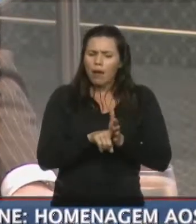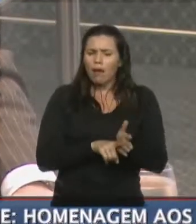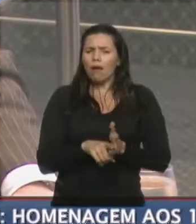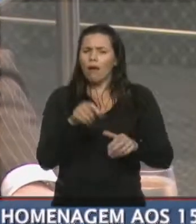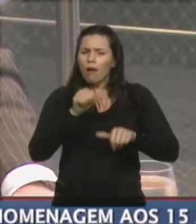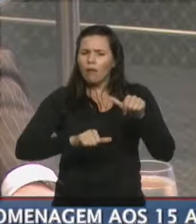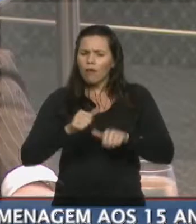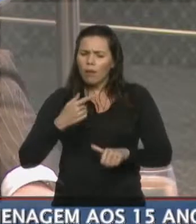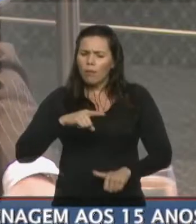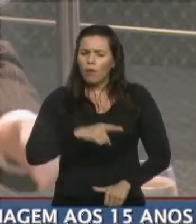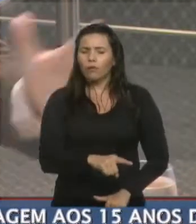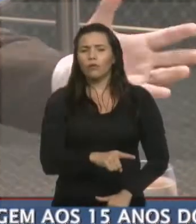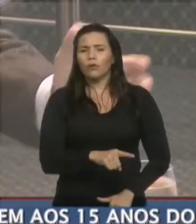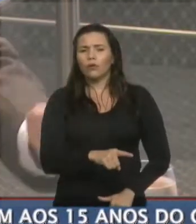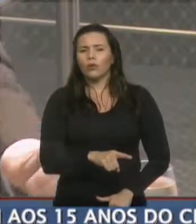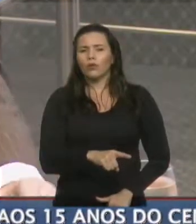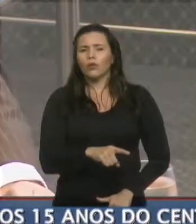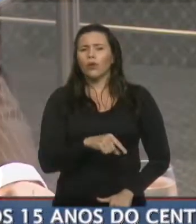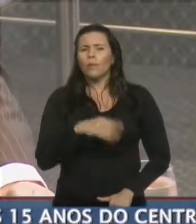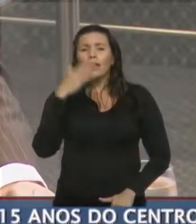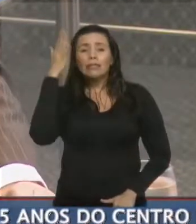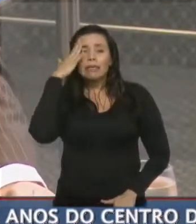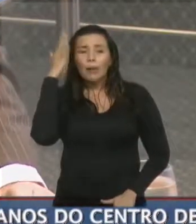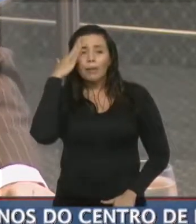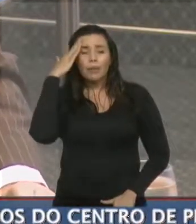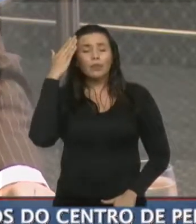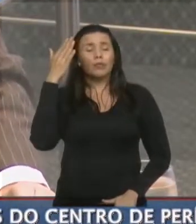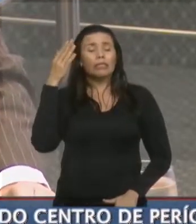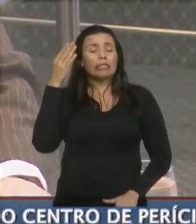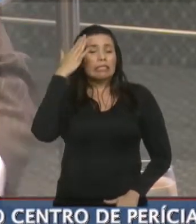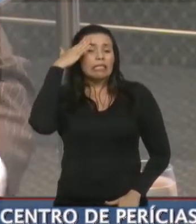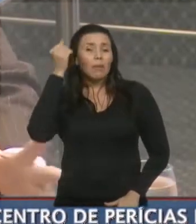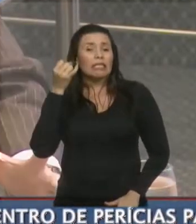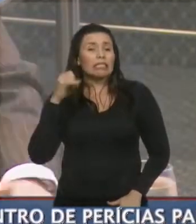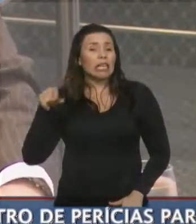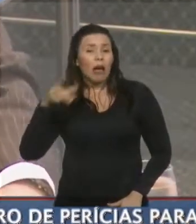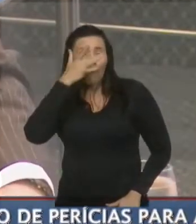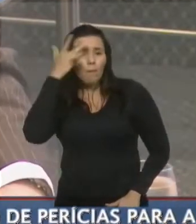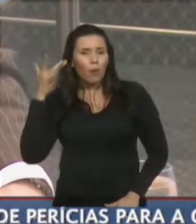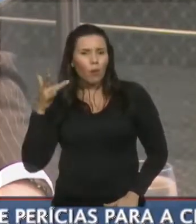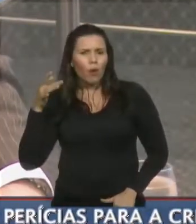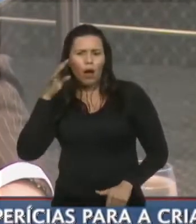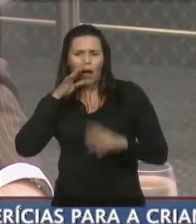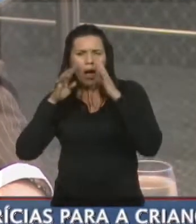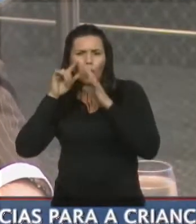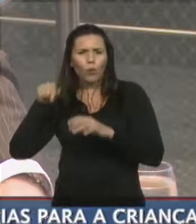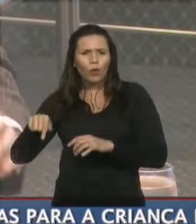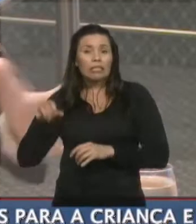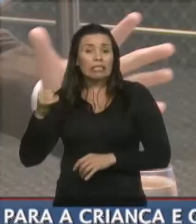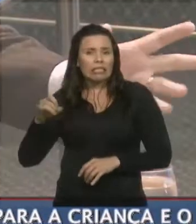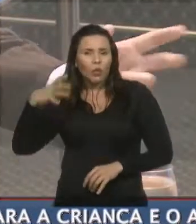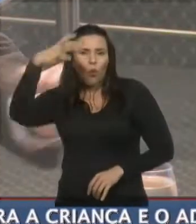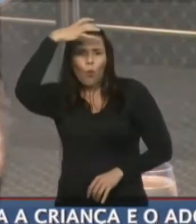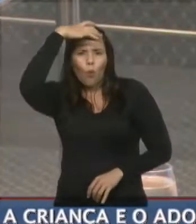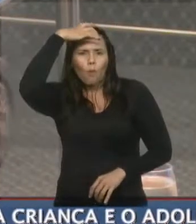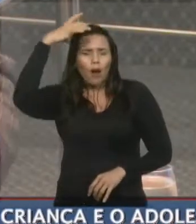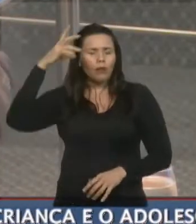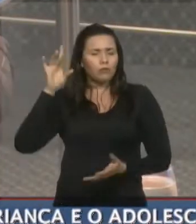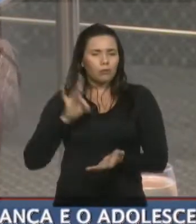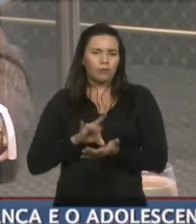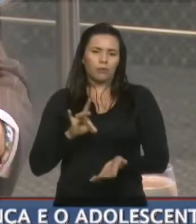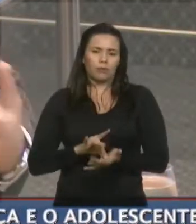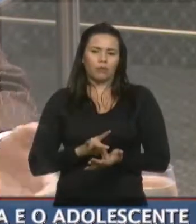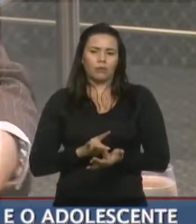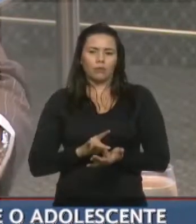Tá? E não o que o senso comum determina. Porque, para todos, ele, indiciado ainda